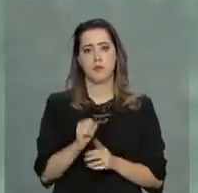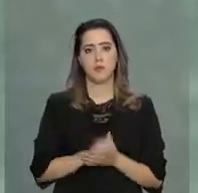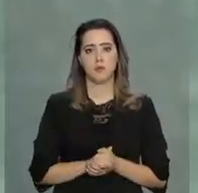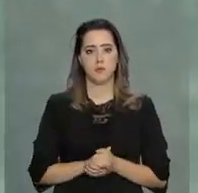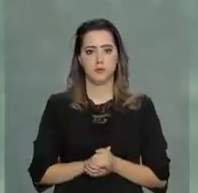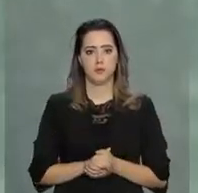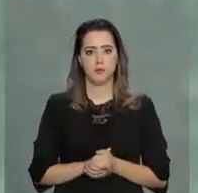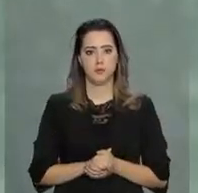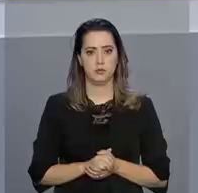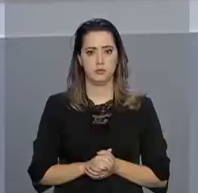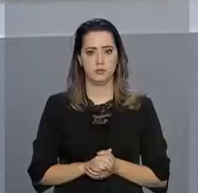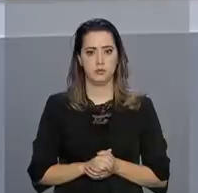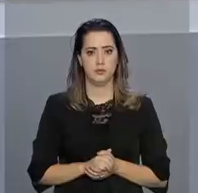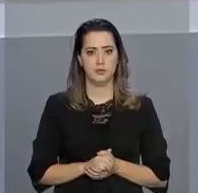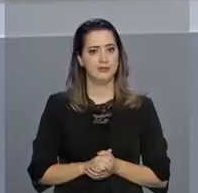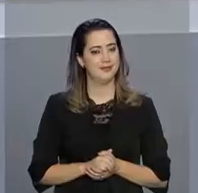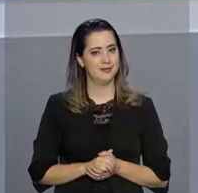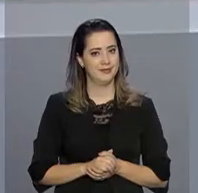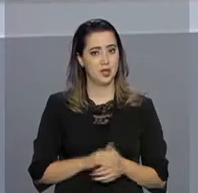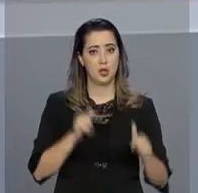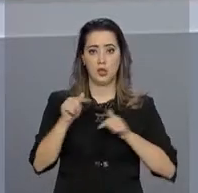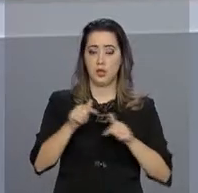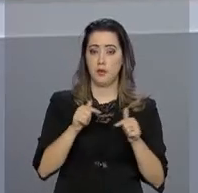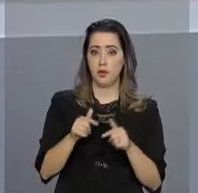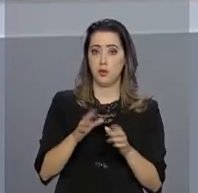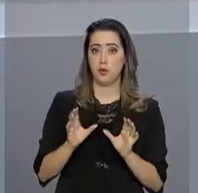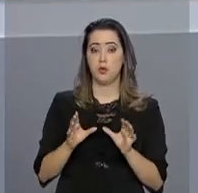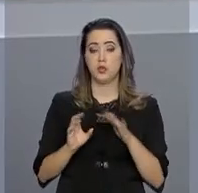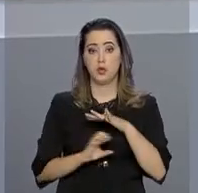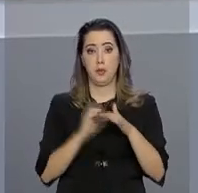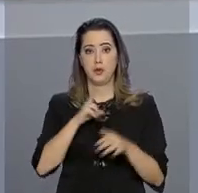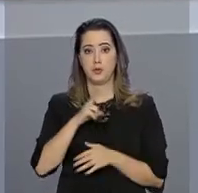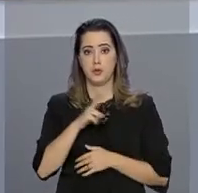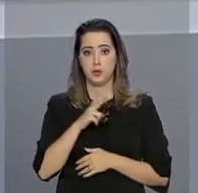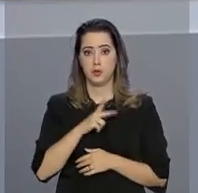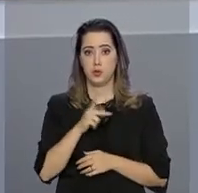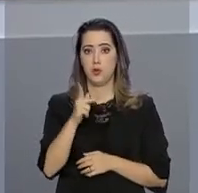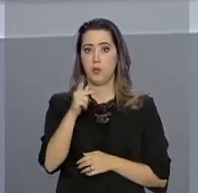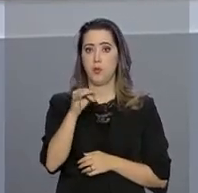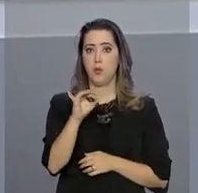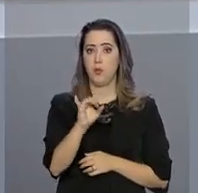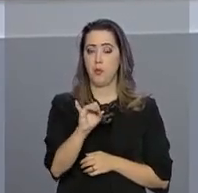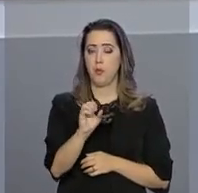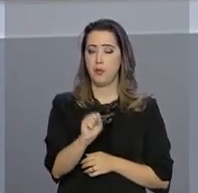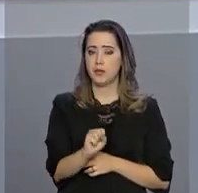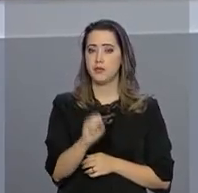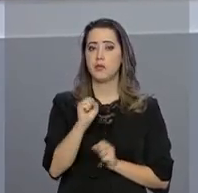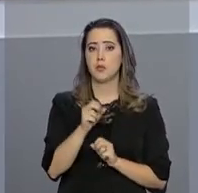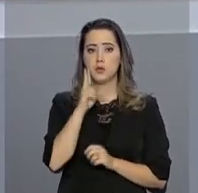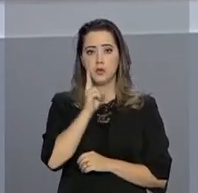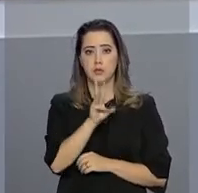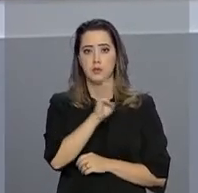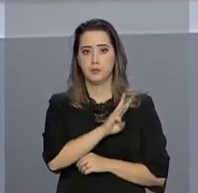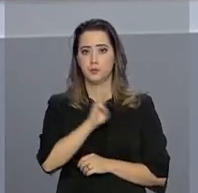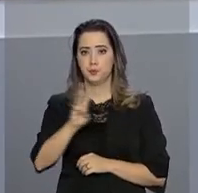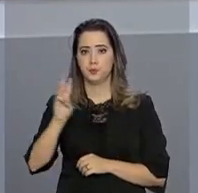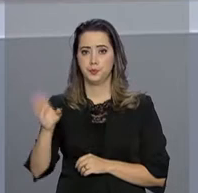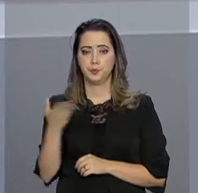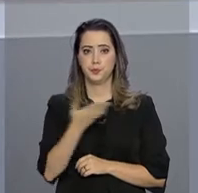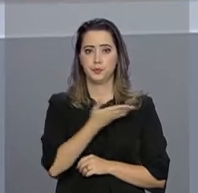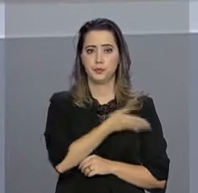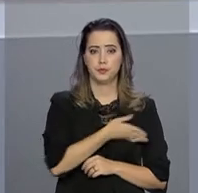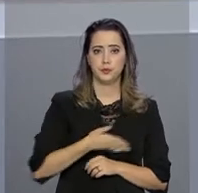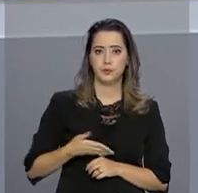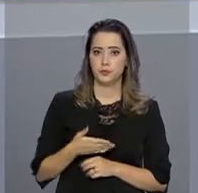recursos para o trabalhador da iniciativa privada o benefício do pis pode ser consultado através do site